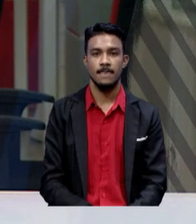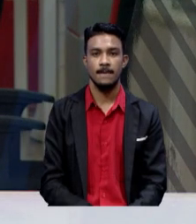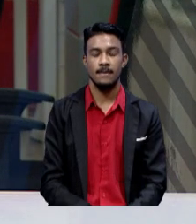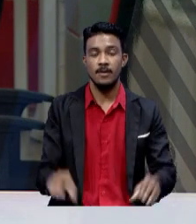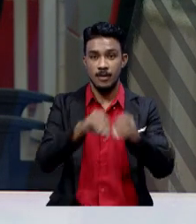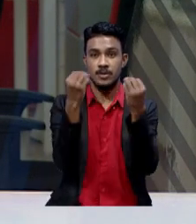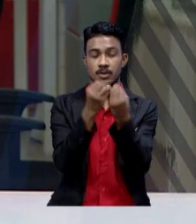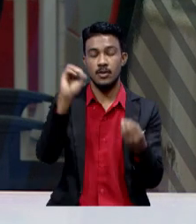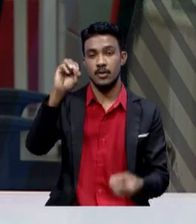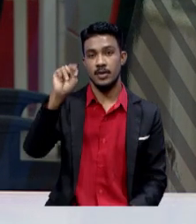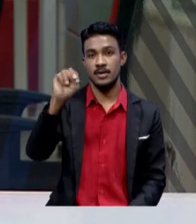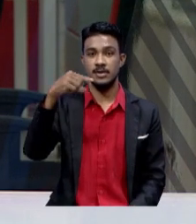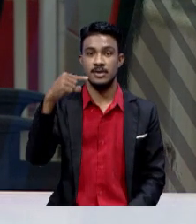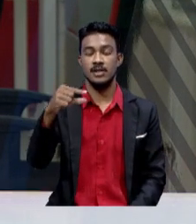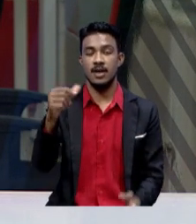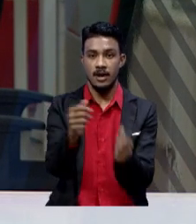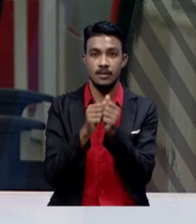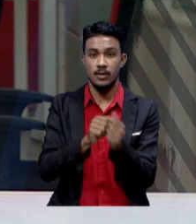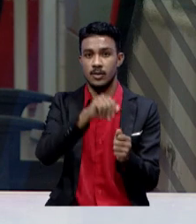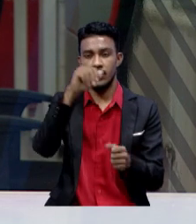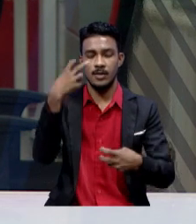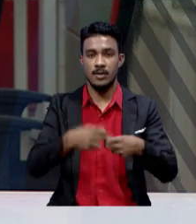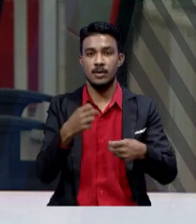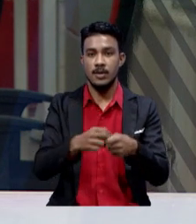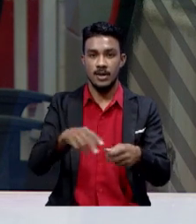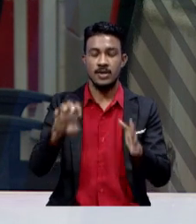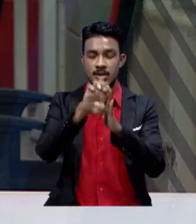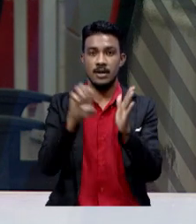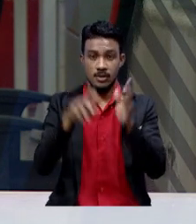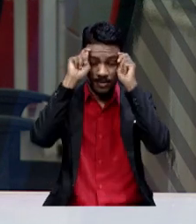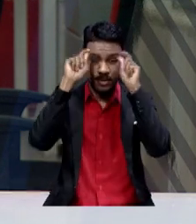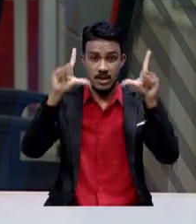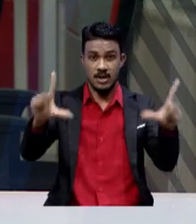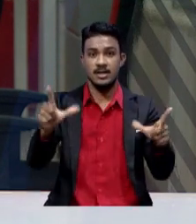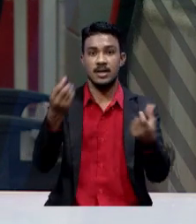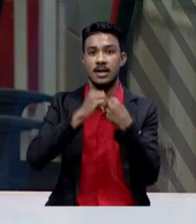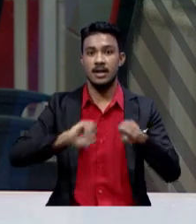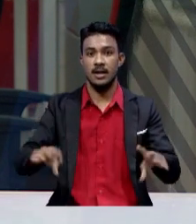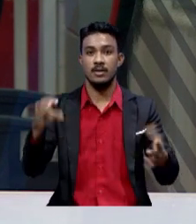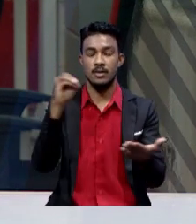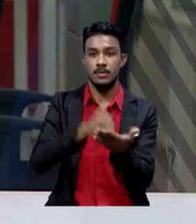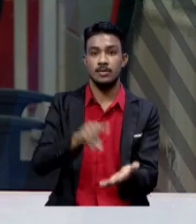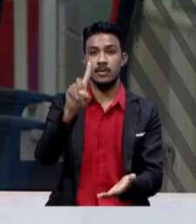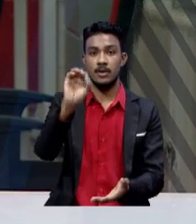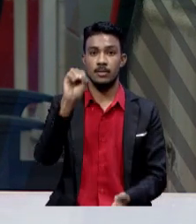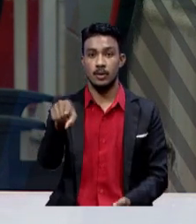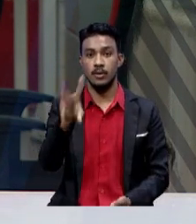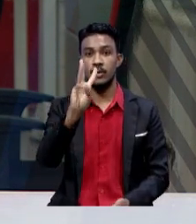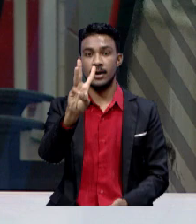Organização não governamental Ahmutu preocupa Estado Timor-Leste lá com fundo petrolífero bilhão Ida.Nem.